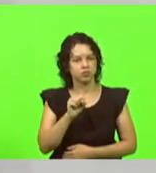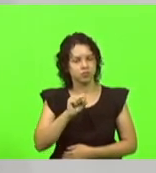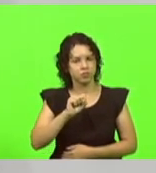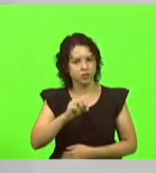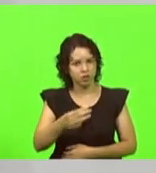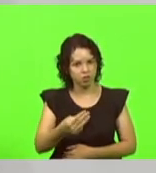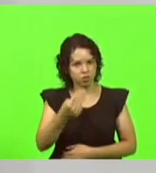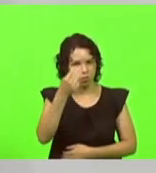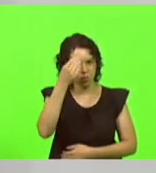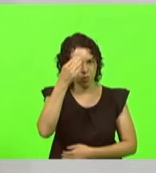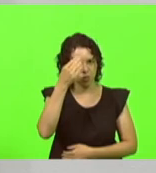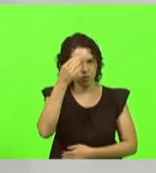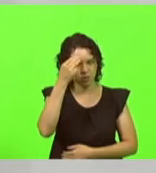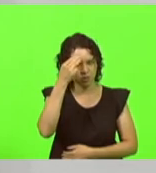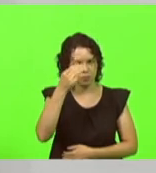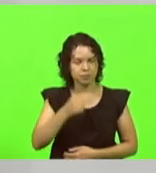obrigado.